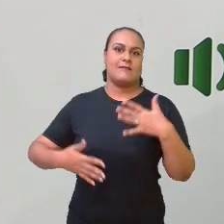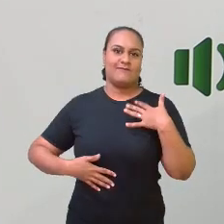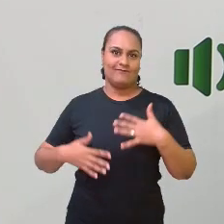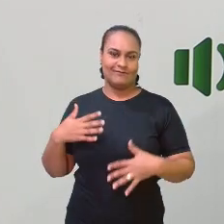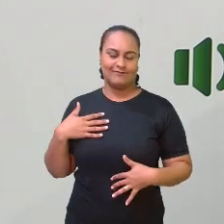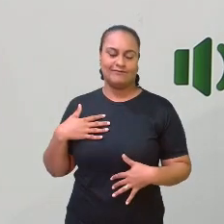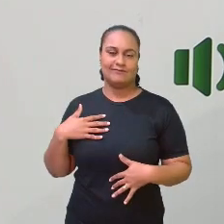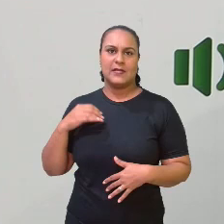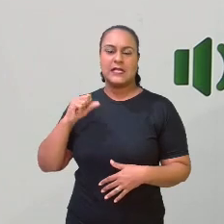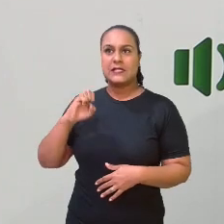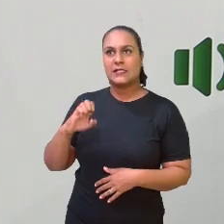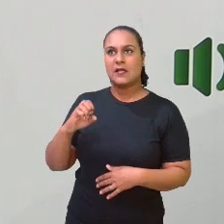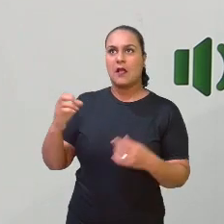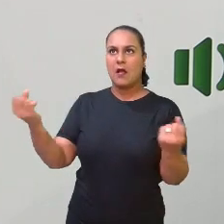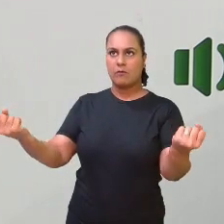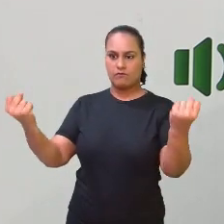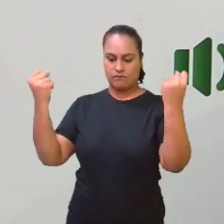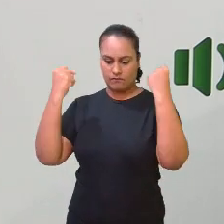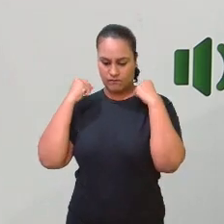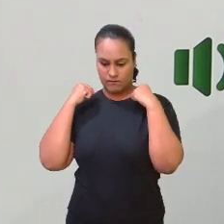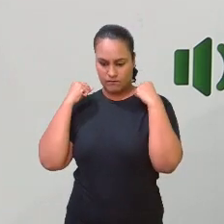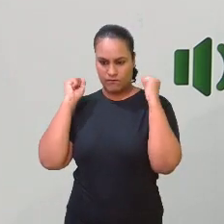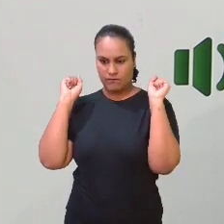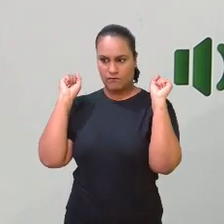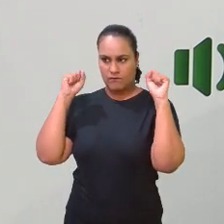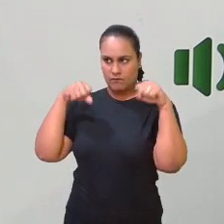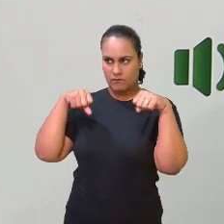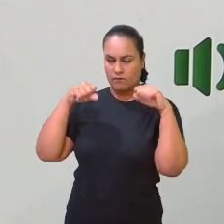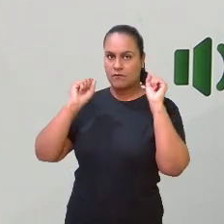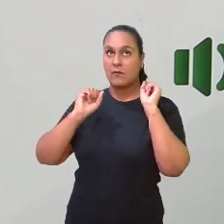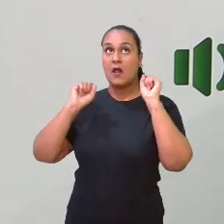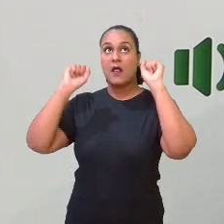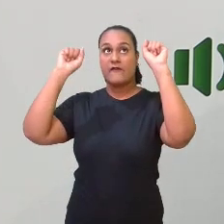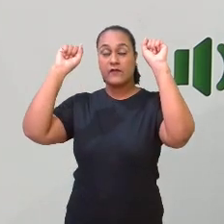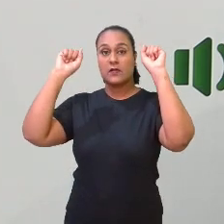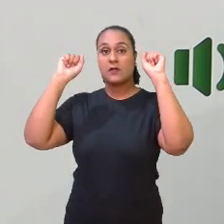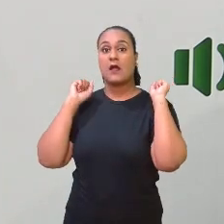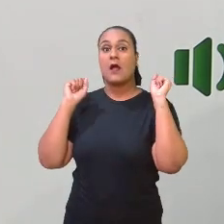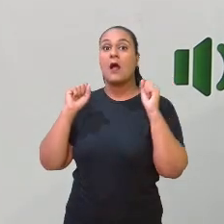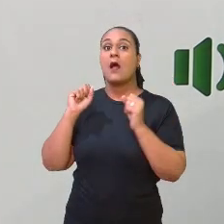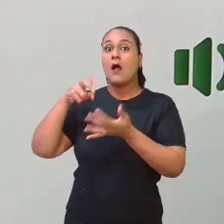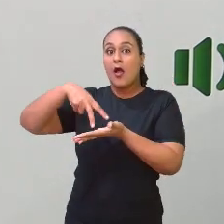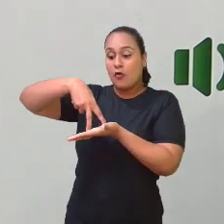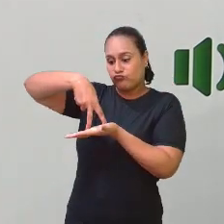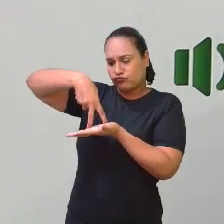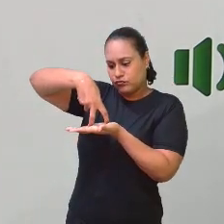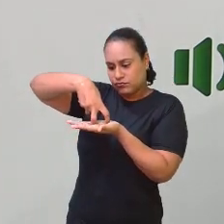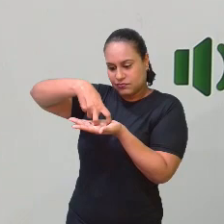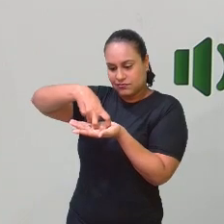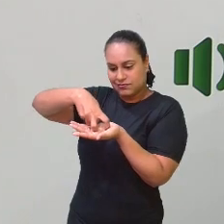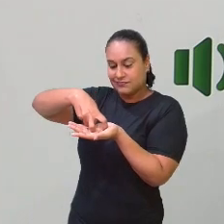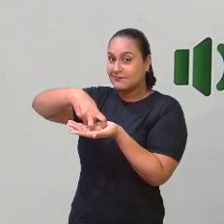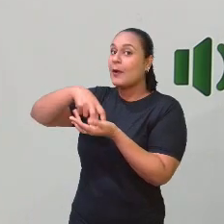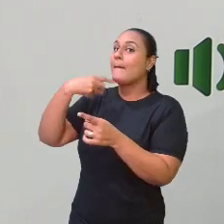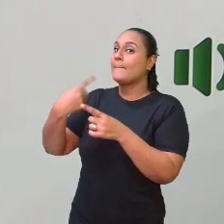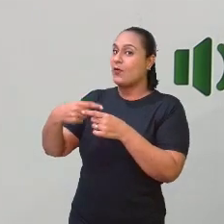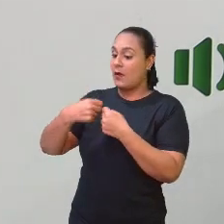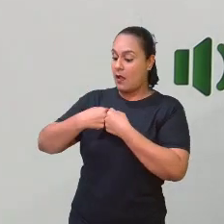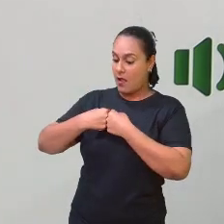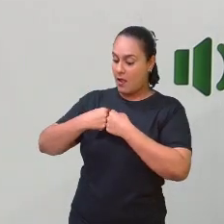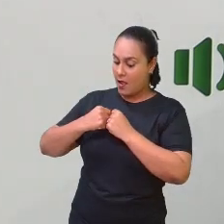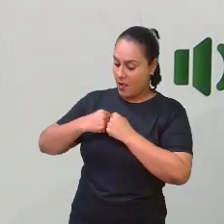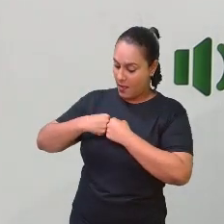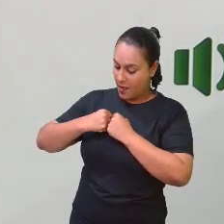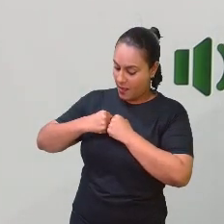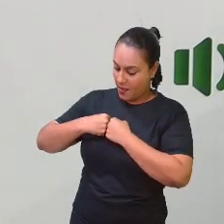movimentação. Se eu consigo dobrar meu braço, se eu consigo levantar, se eu consigo me agachar, é porque as